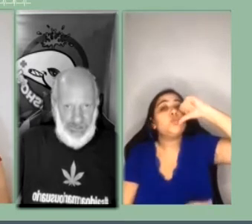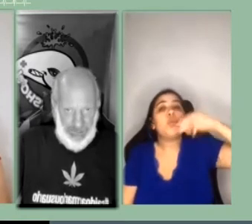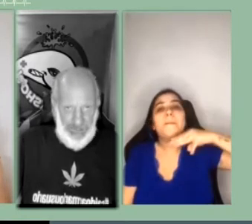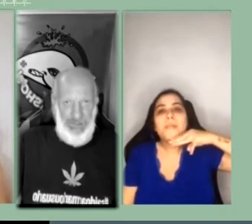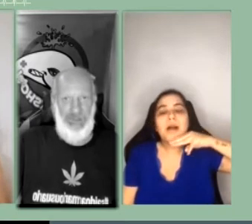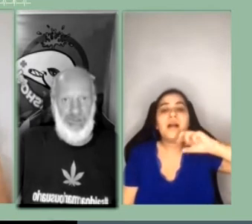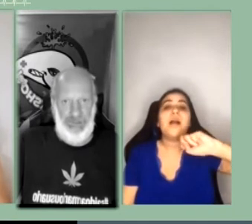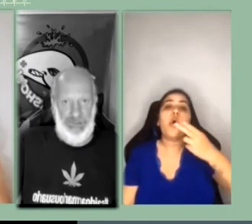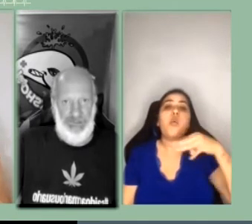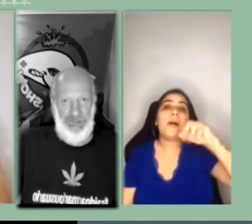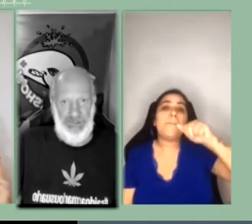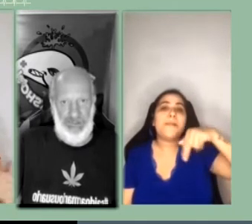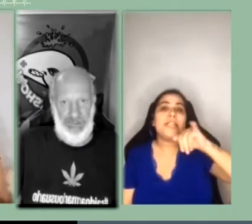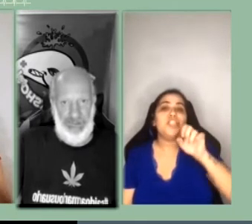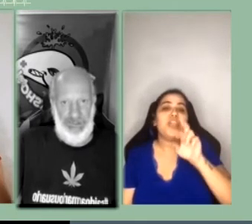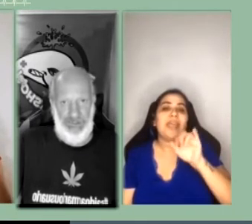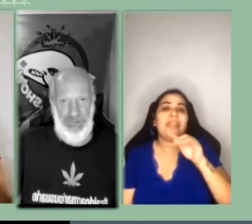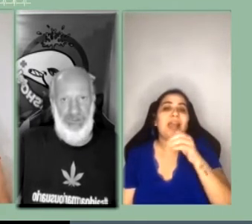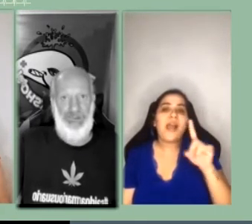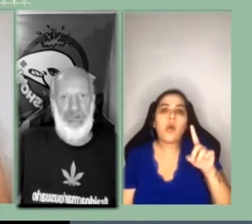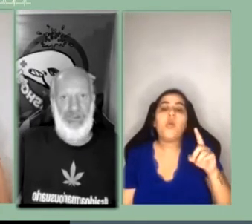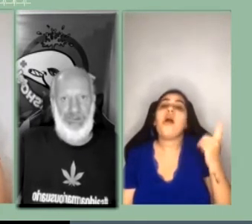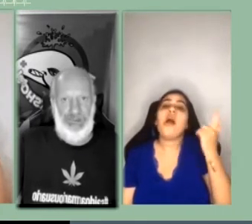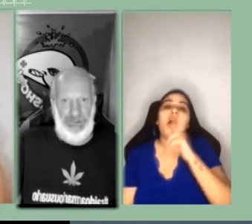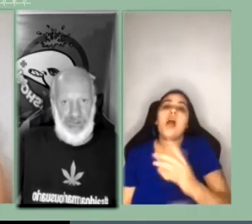manjericão. E aí vai prolongar a ação